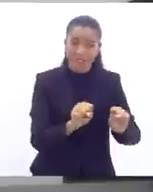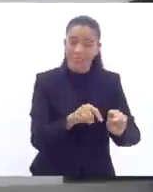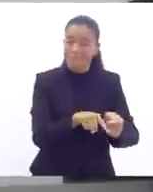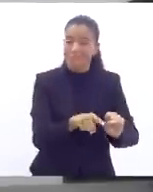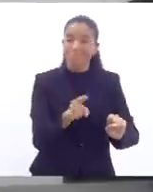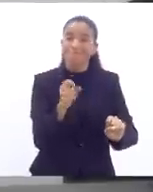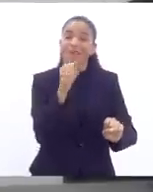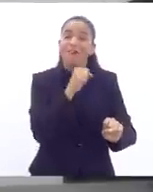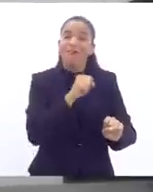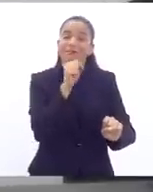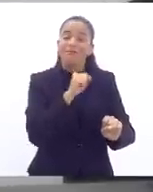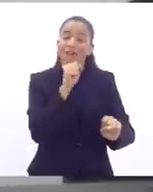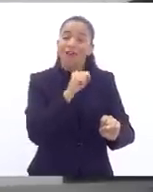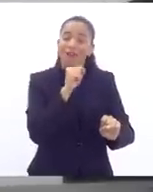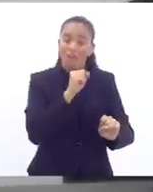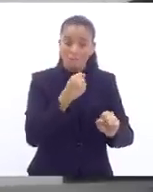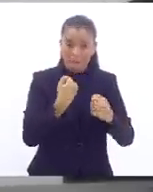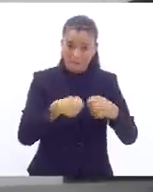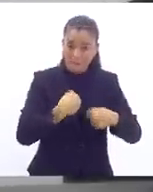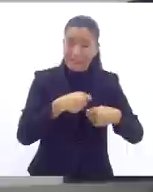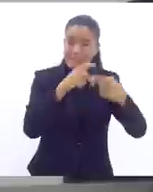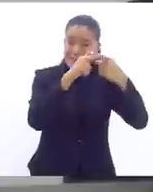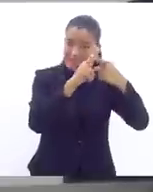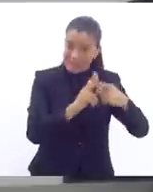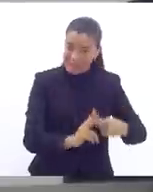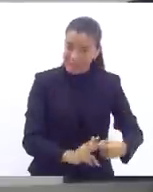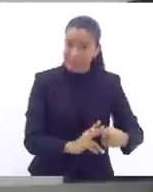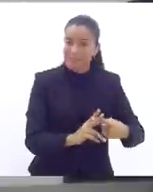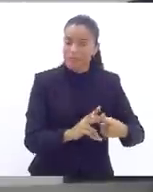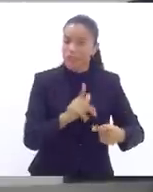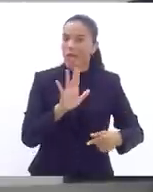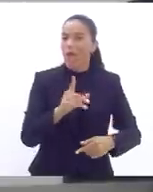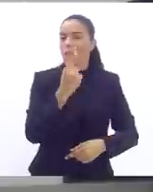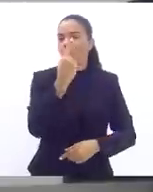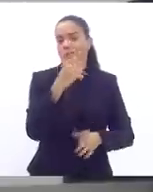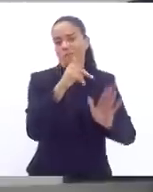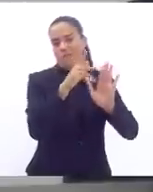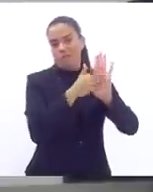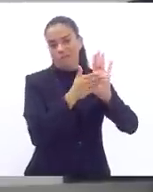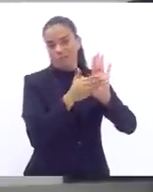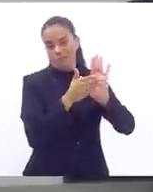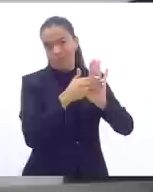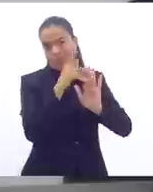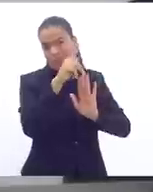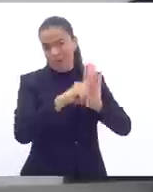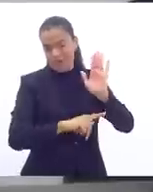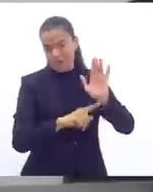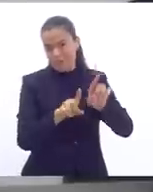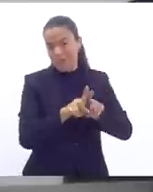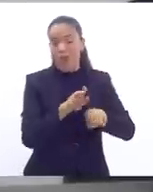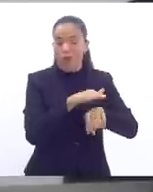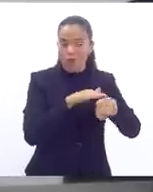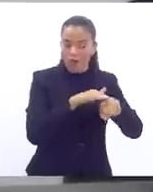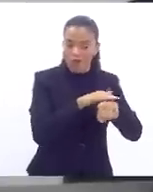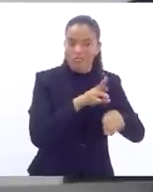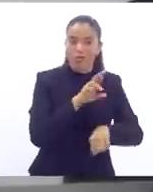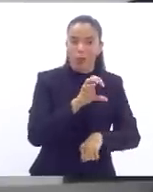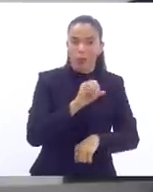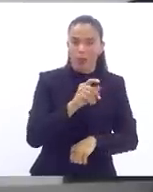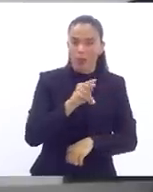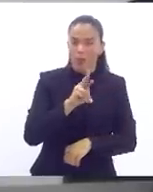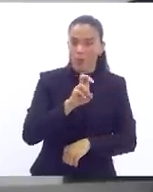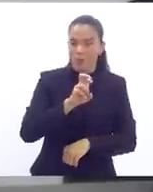atualizados nós precisamos corrigir isso e isso já é um projeto que tem já conversei isso com o rio previdência também